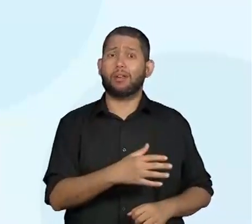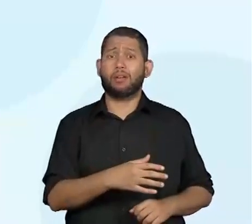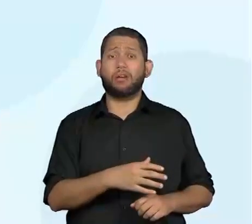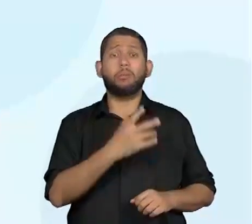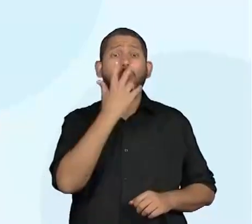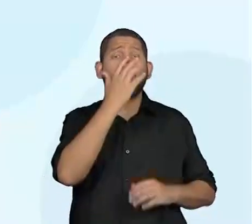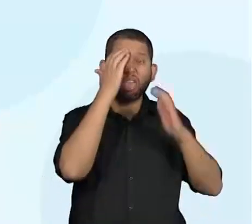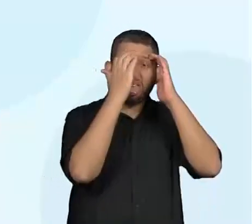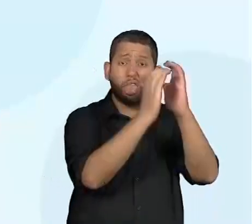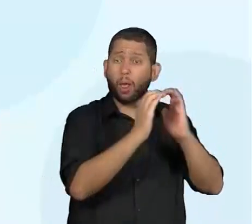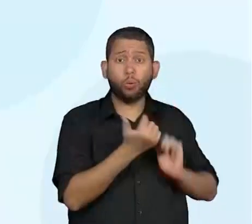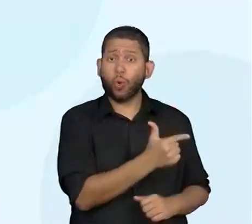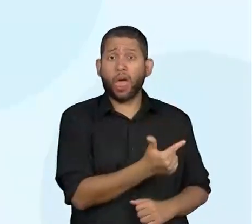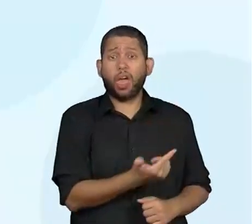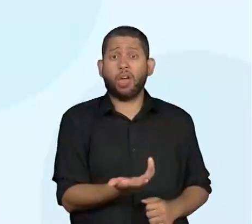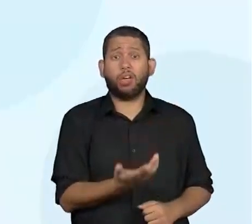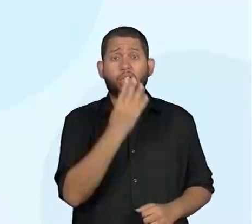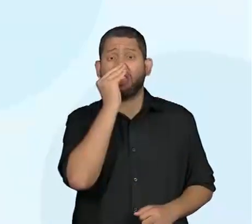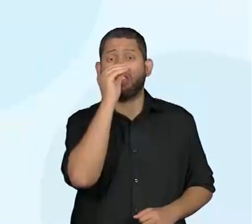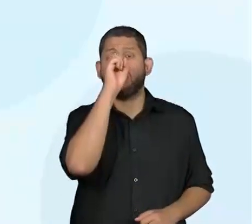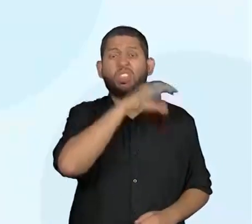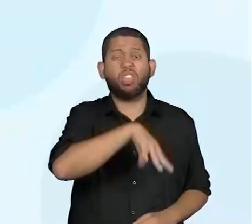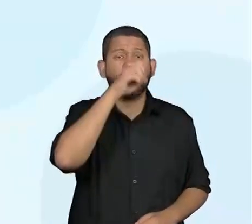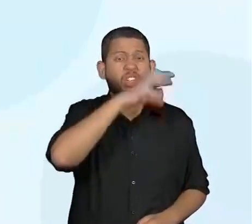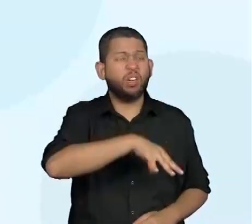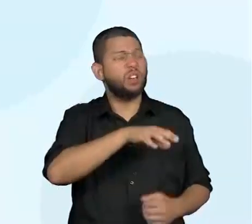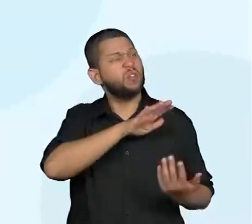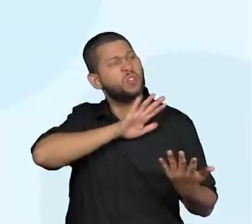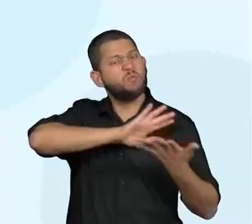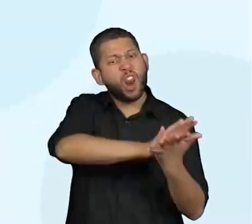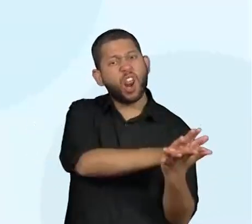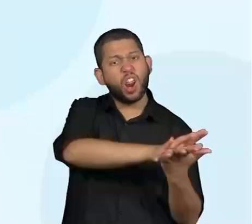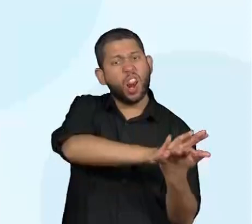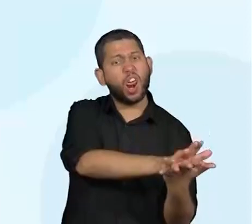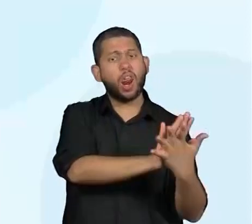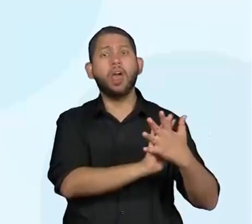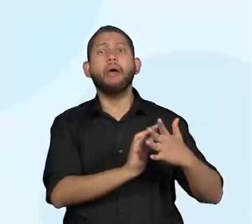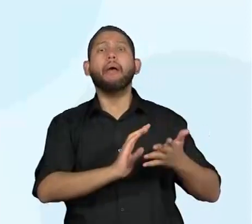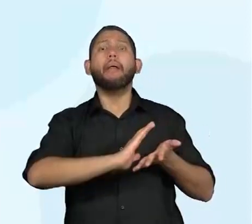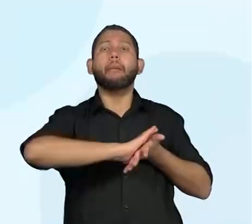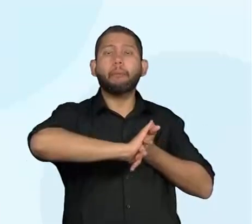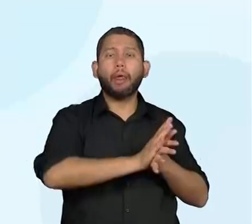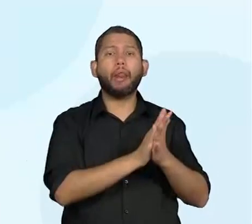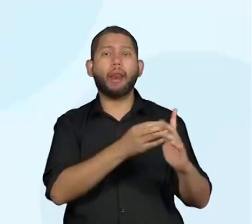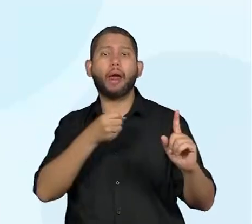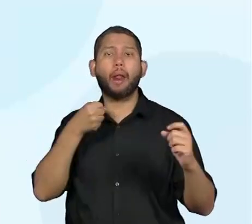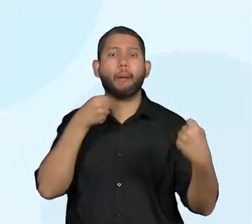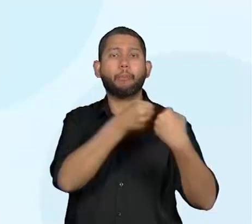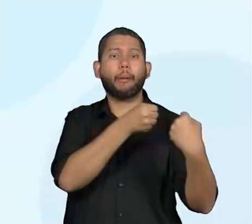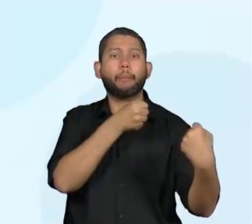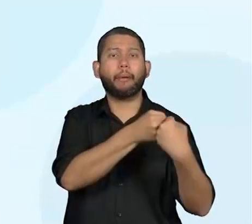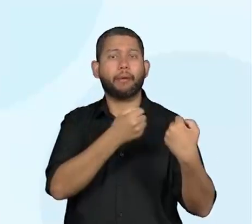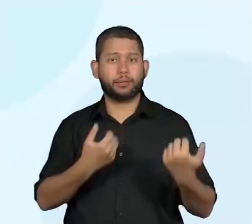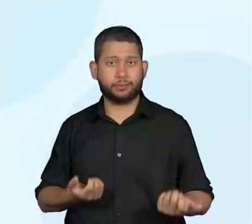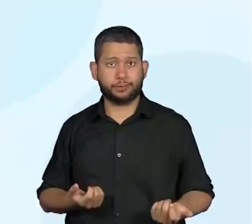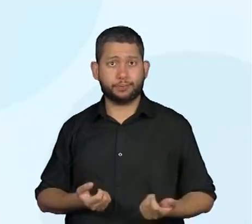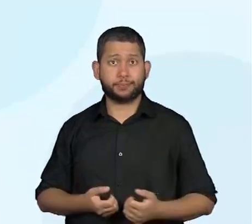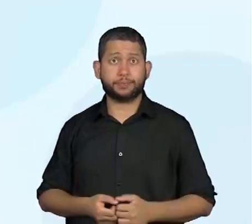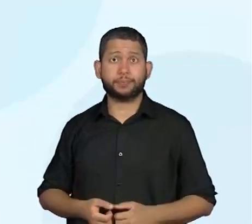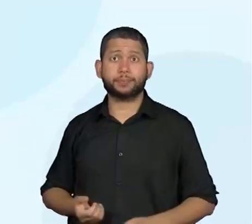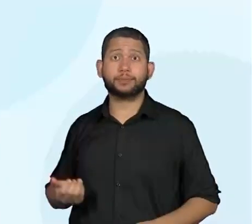ao outro, tá? Então, essa é basicamente a diferença entre lutas e brigas. Mas eu trouxe aqui